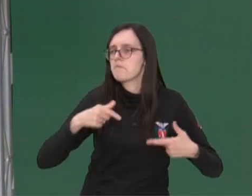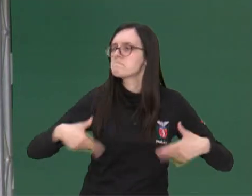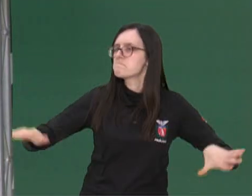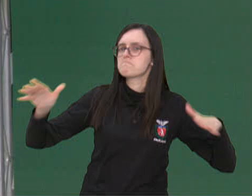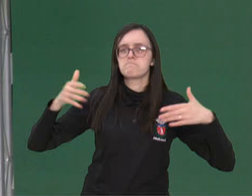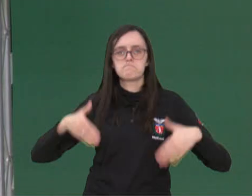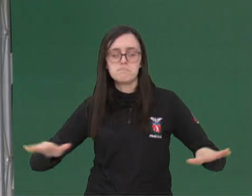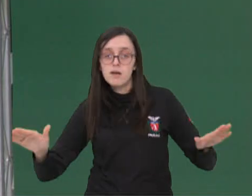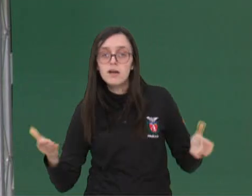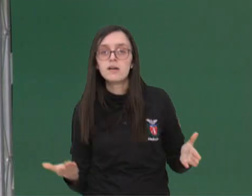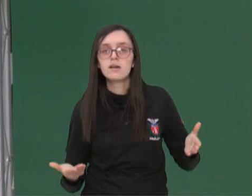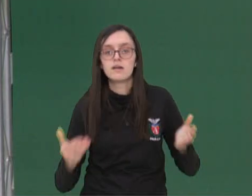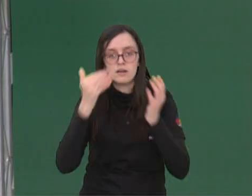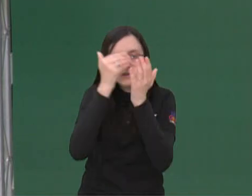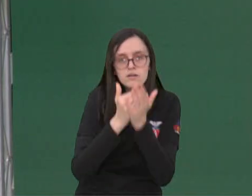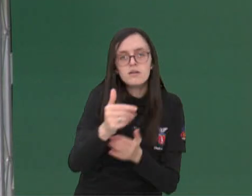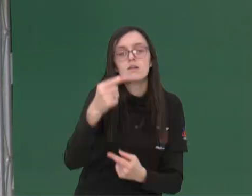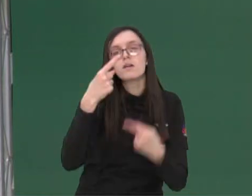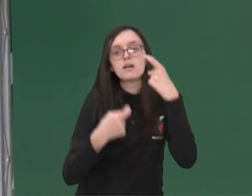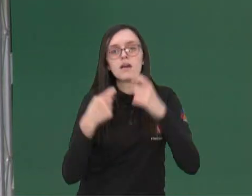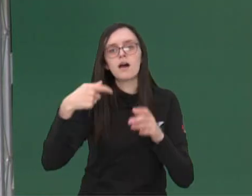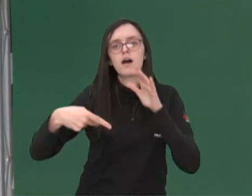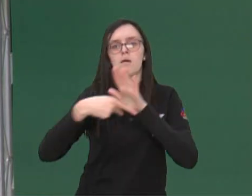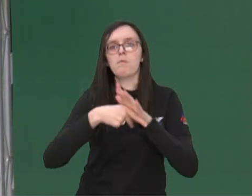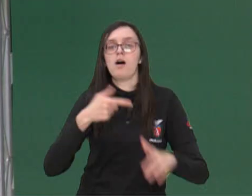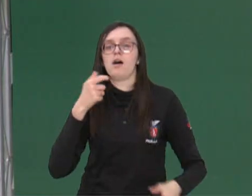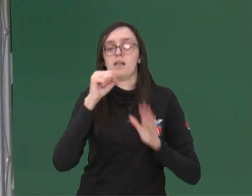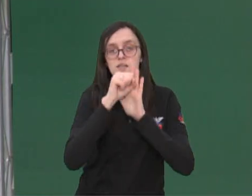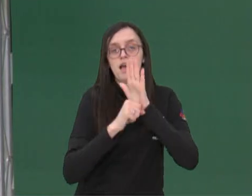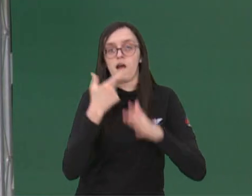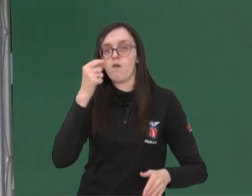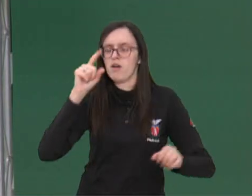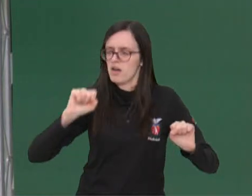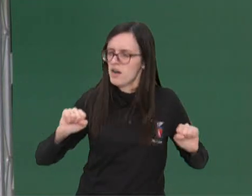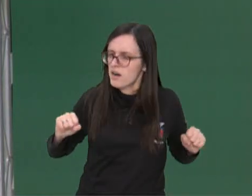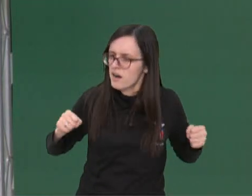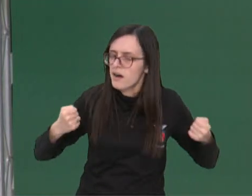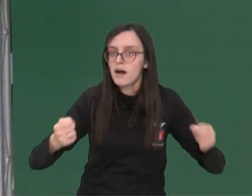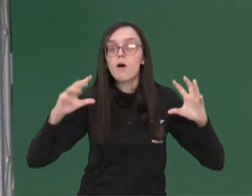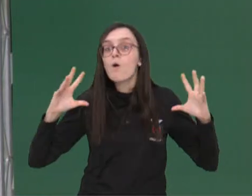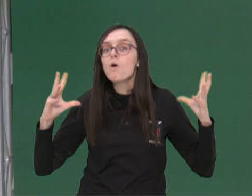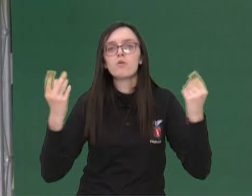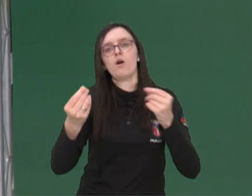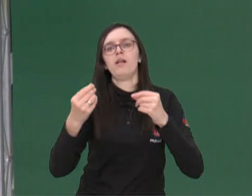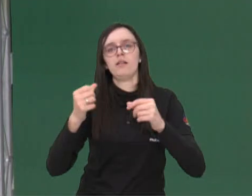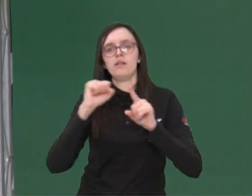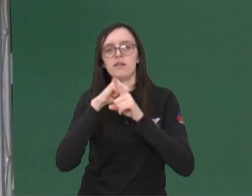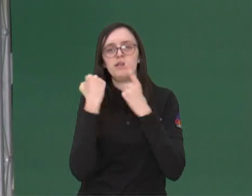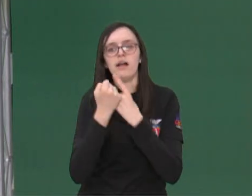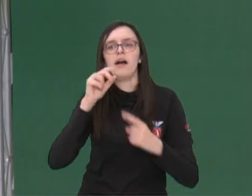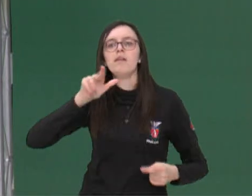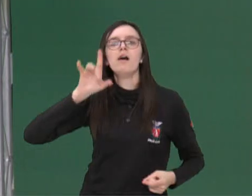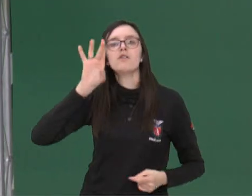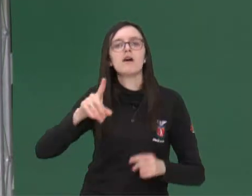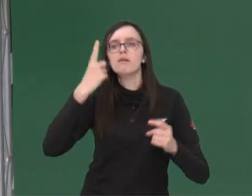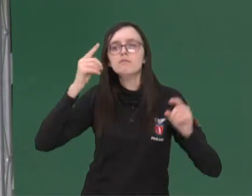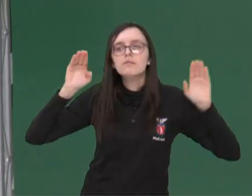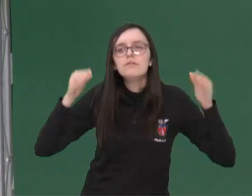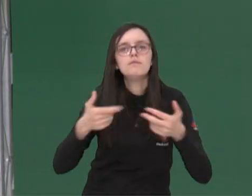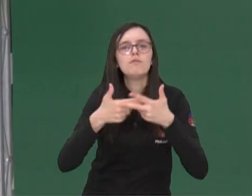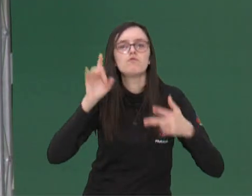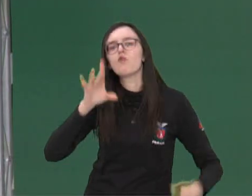alheio, a partir das guerras do século XX, é um esforço de toda a sociedade. Deixou de ser algo